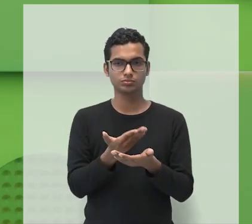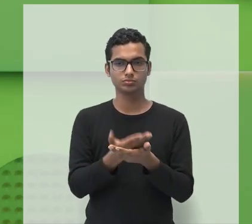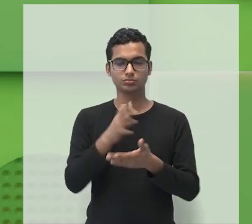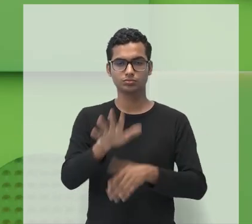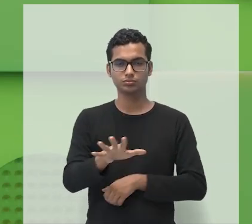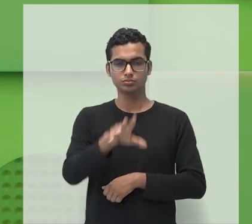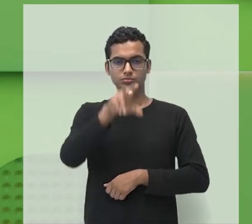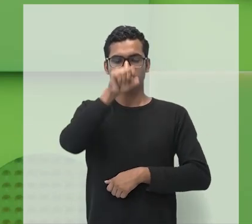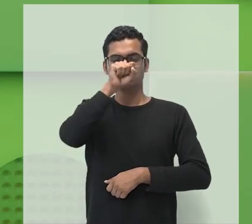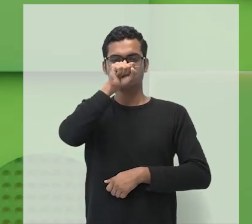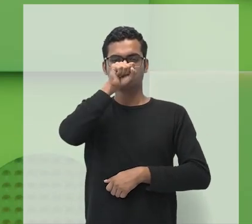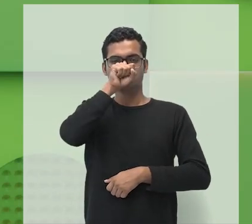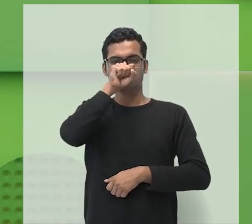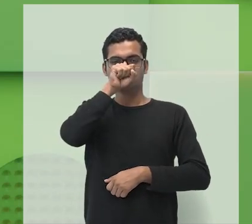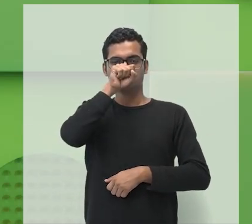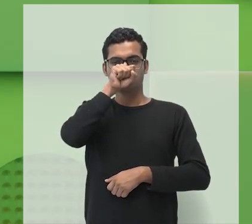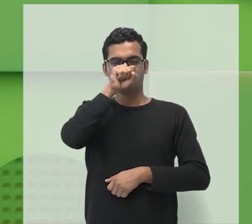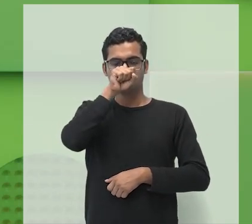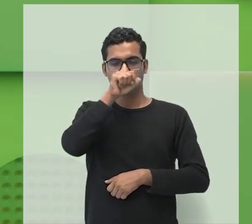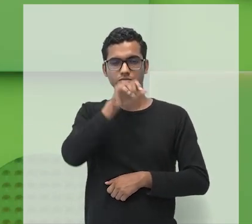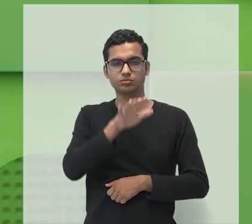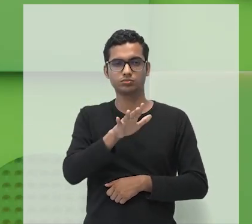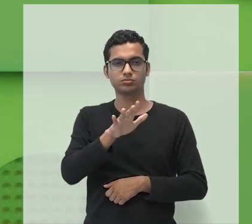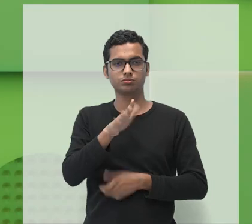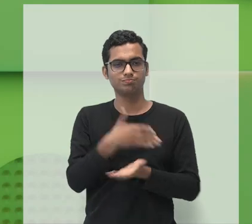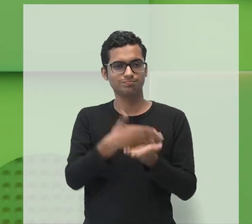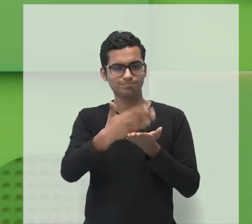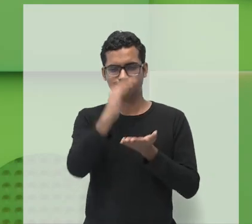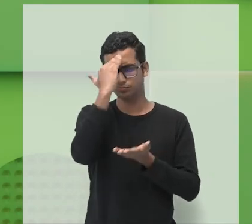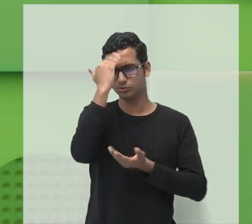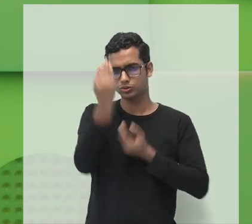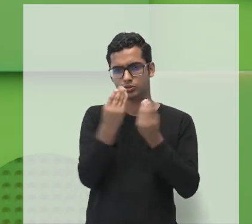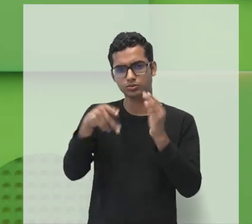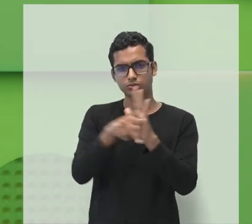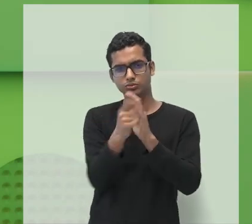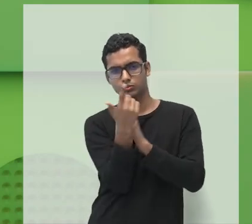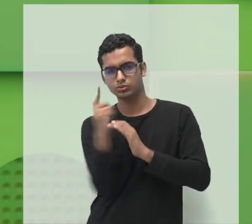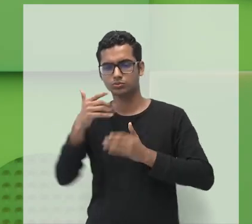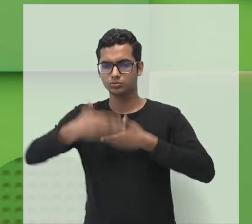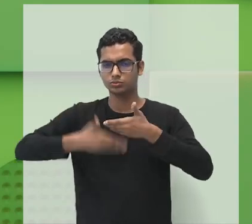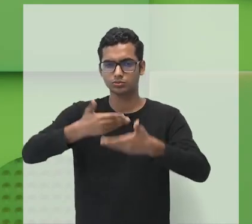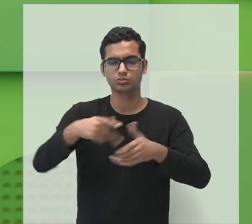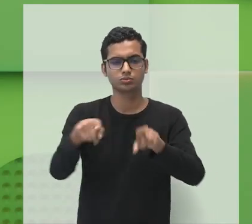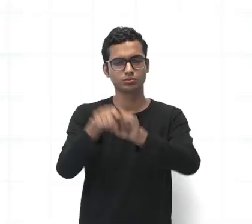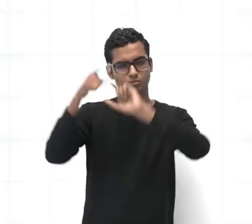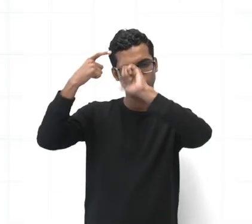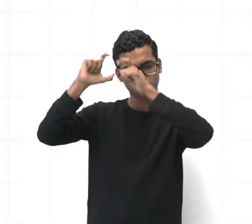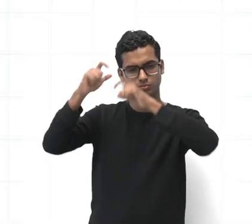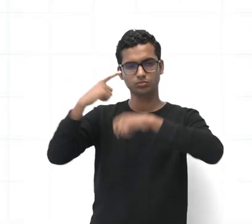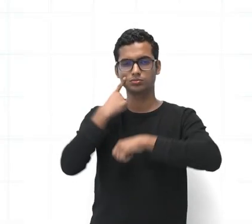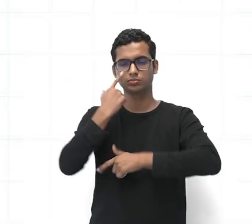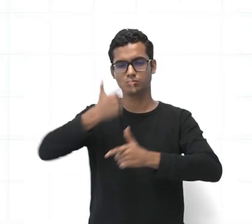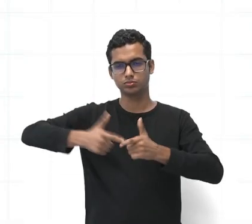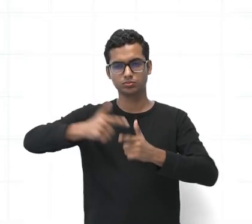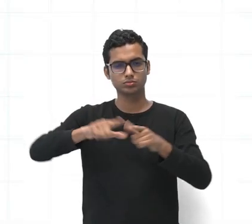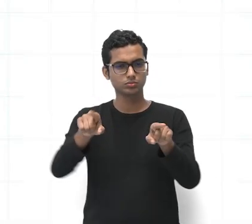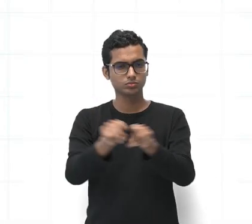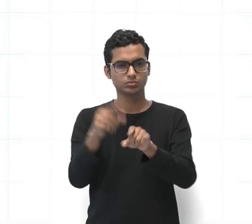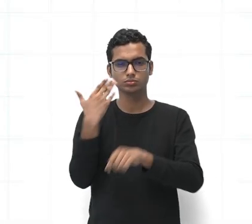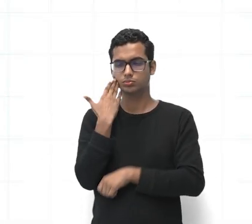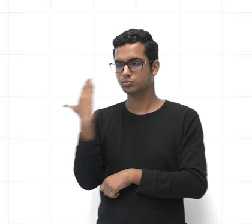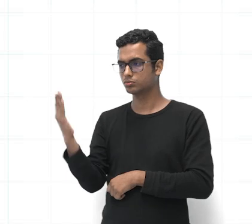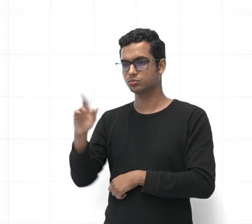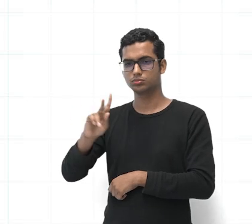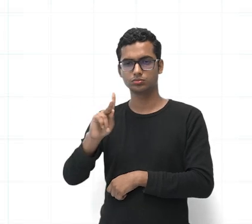respira fundo que a gente vai começar a entender sobre um outro processo de distúrbio. Ele se